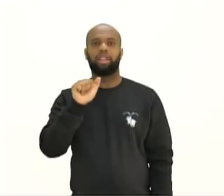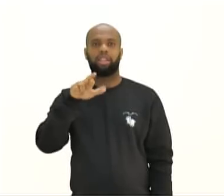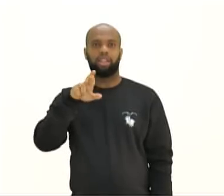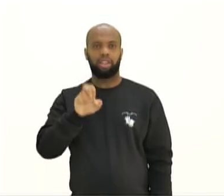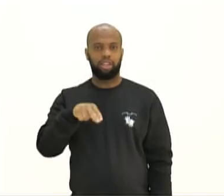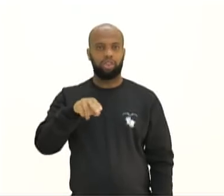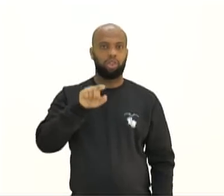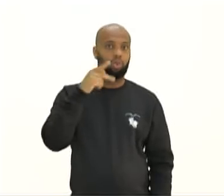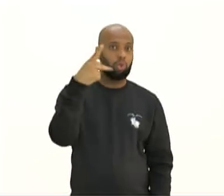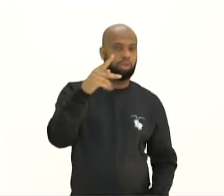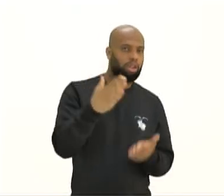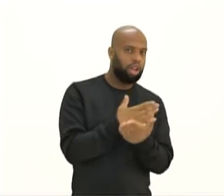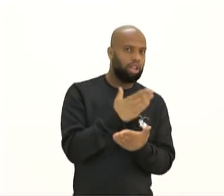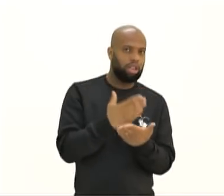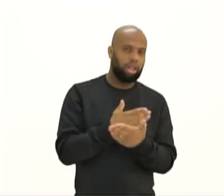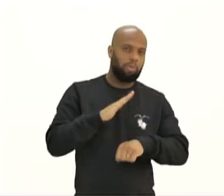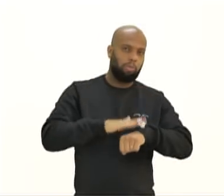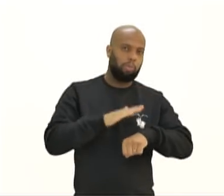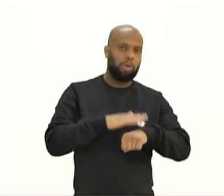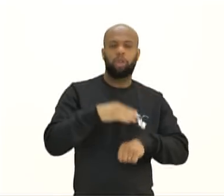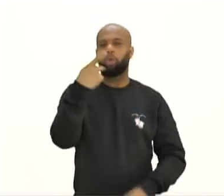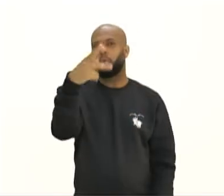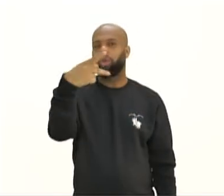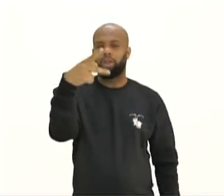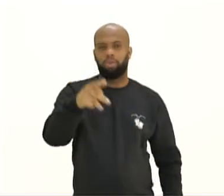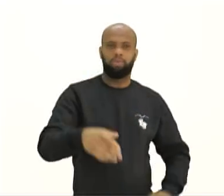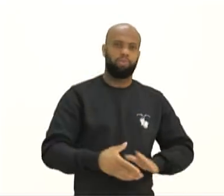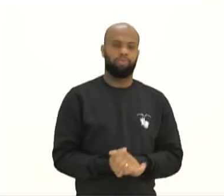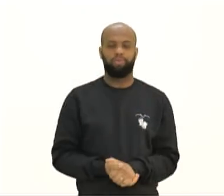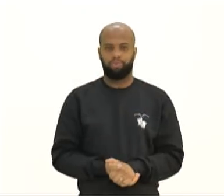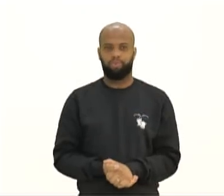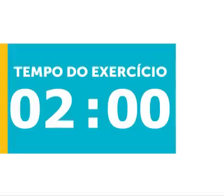lá então no seu caderno. Let's go!